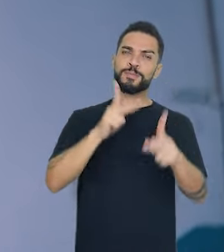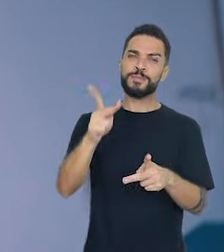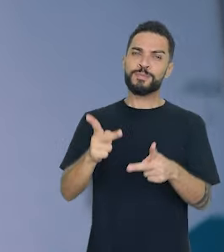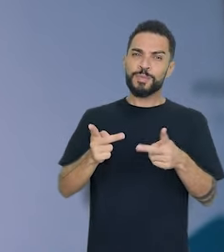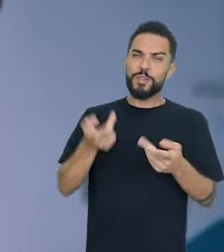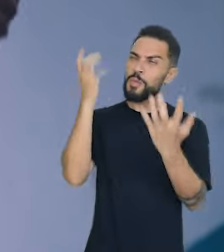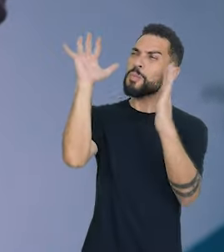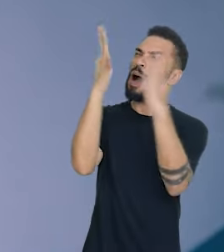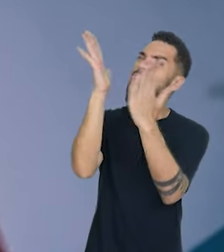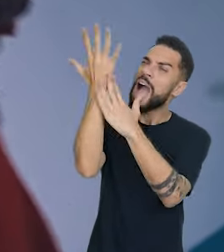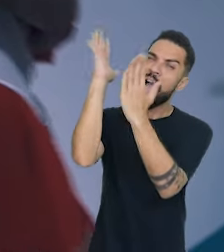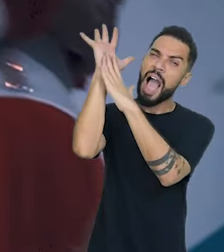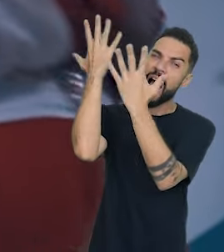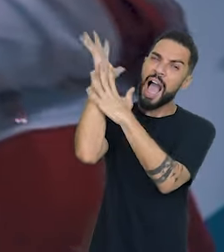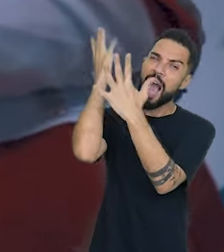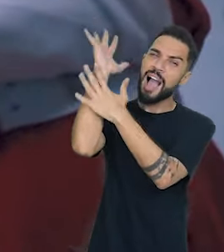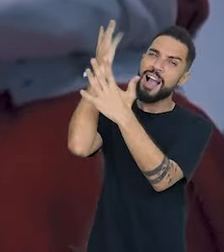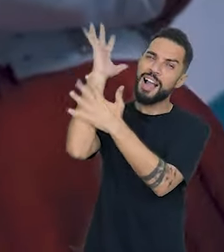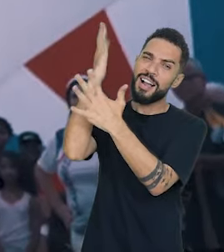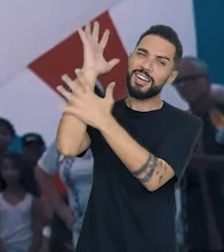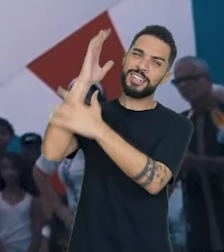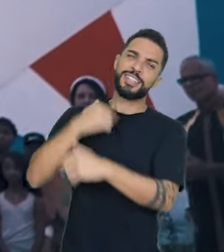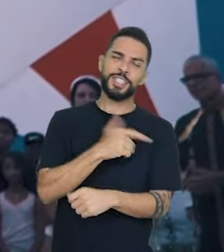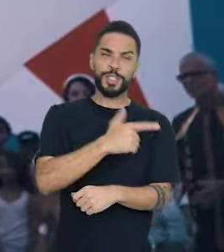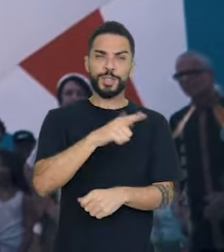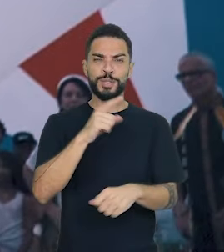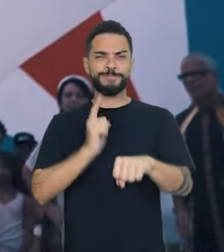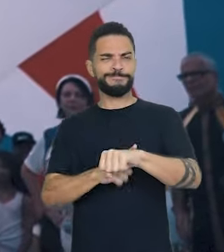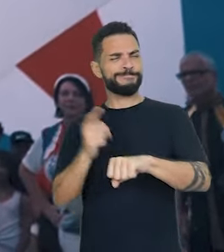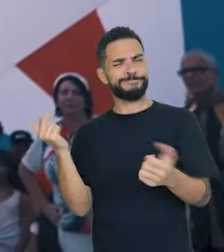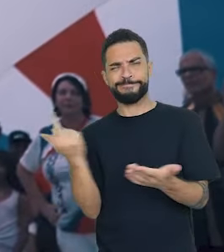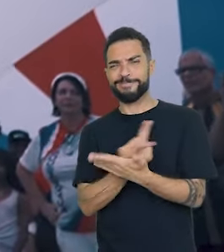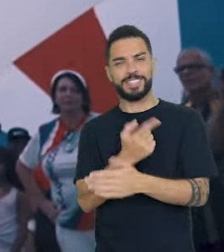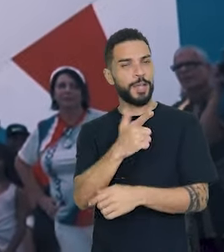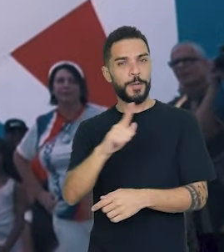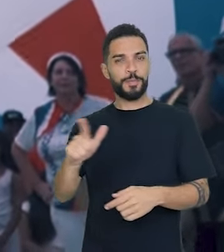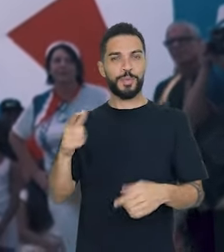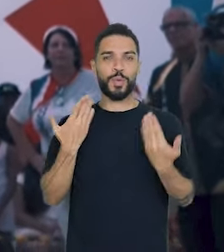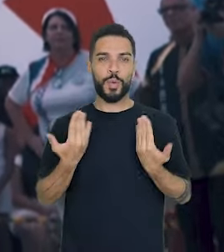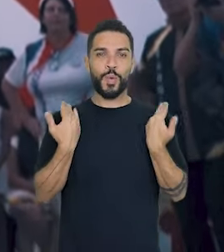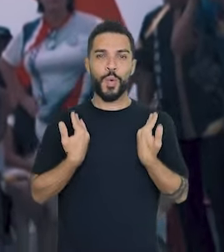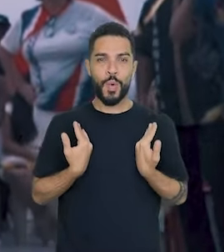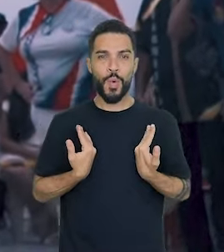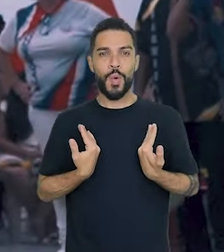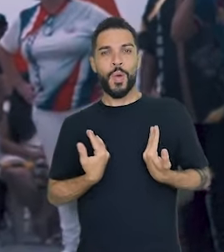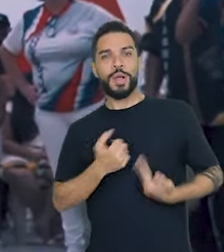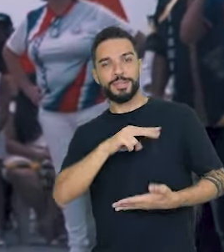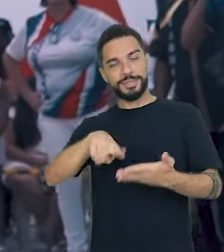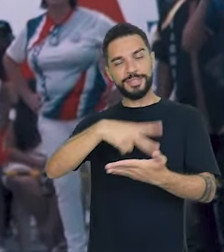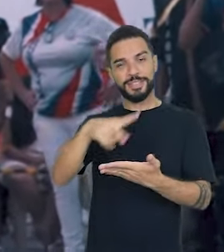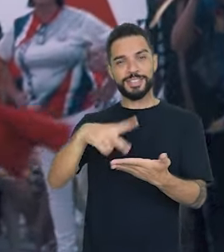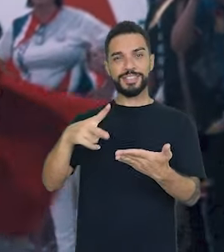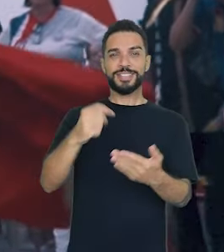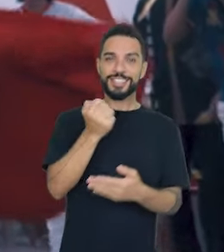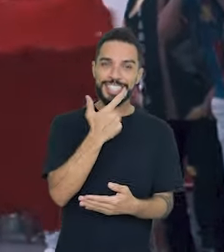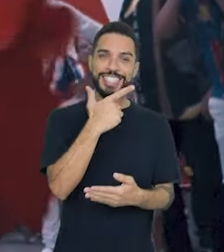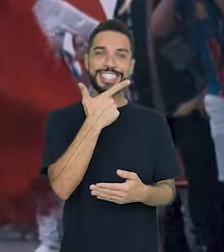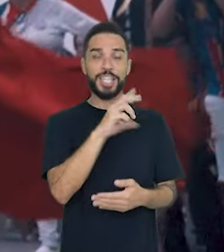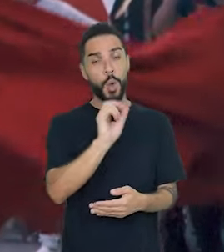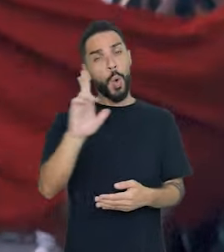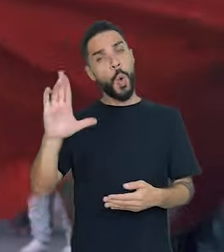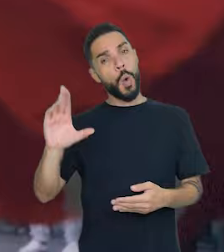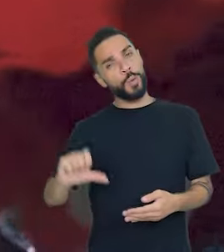exaltado. Não tem tempo ruim, o corpo é poesia. Se o céu chora ou sorrir, dança